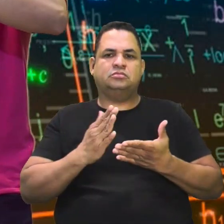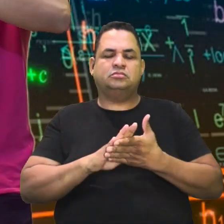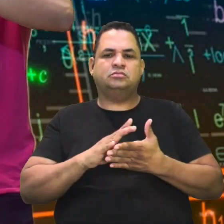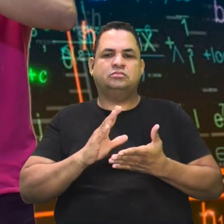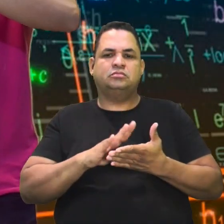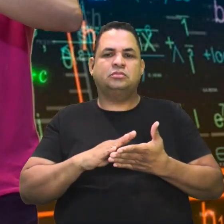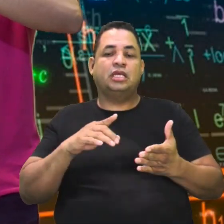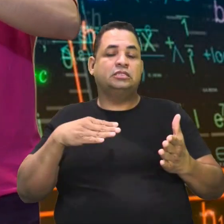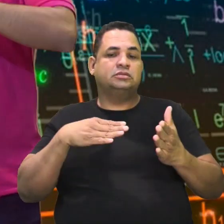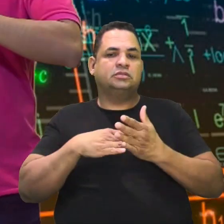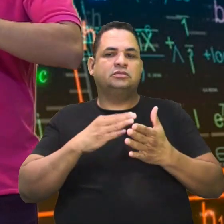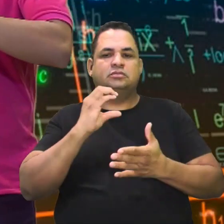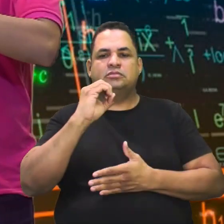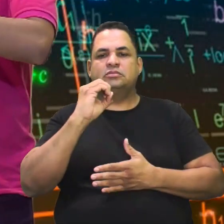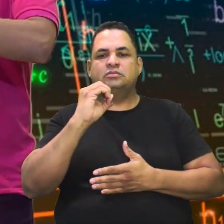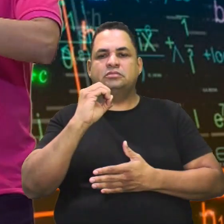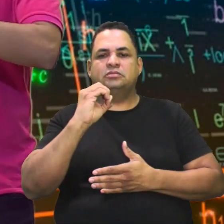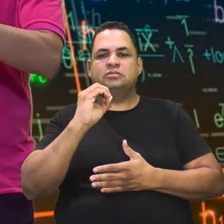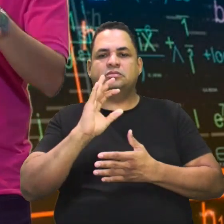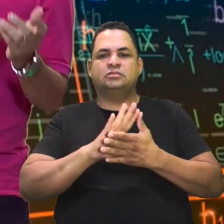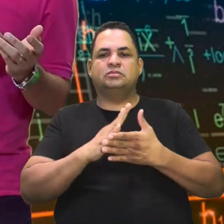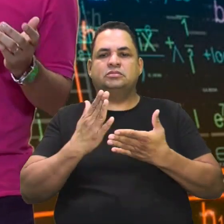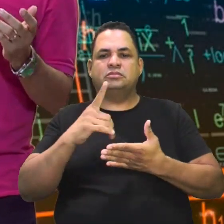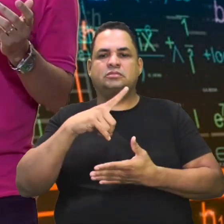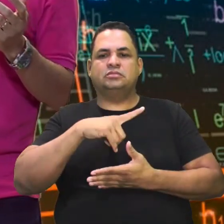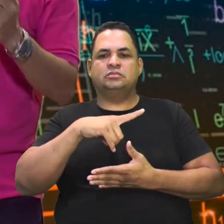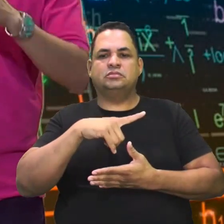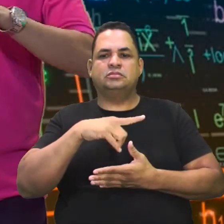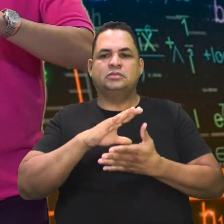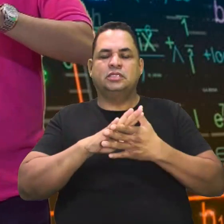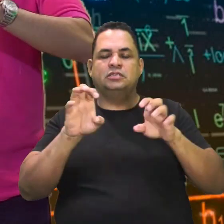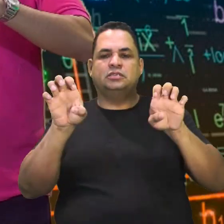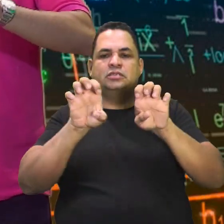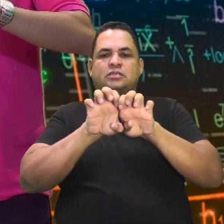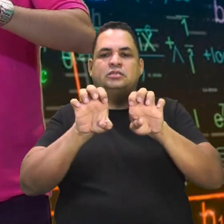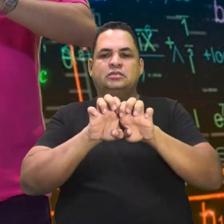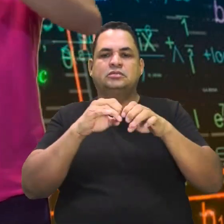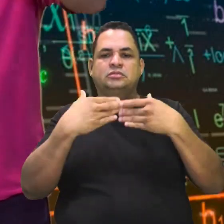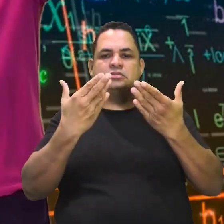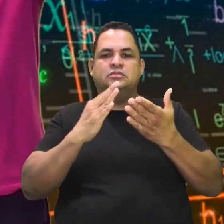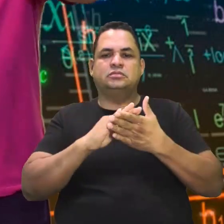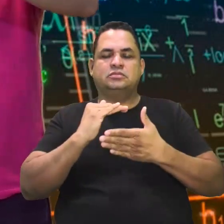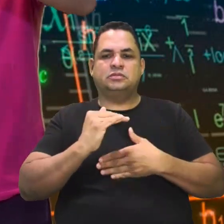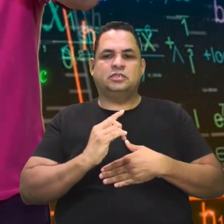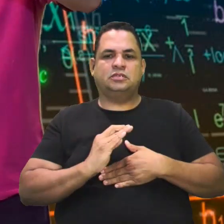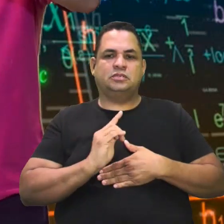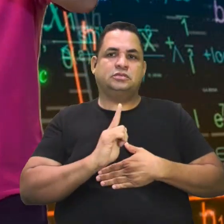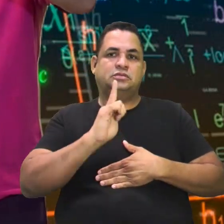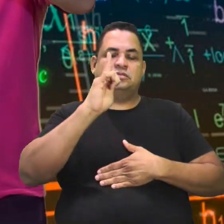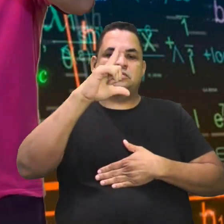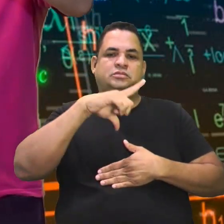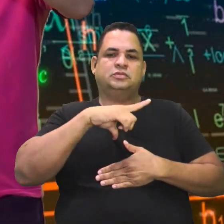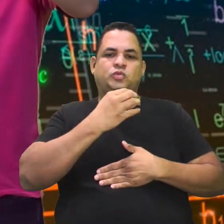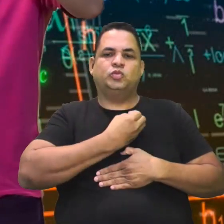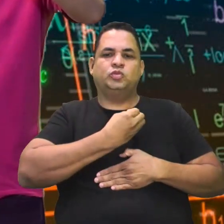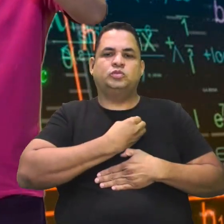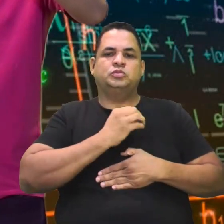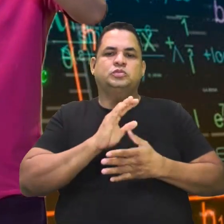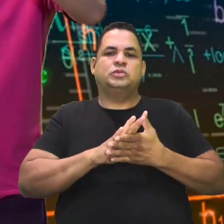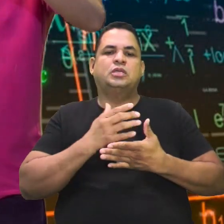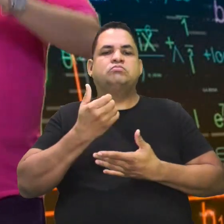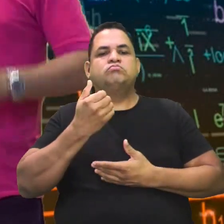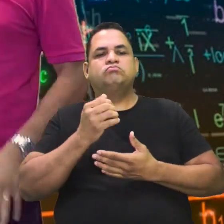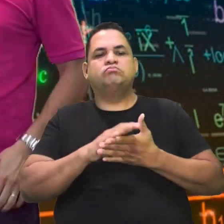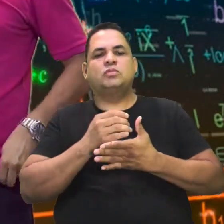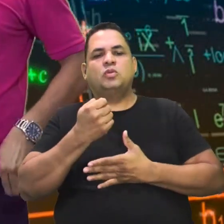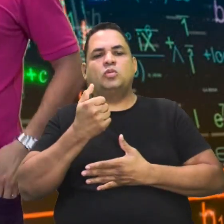tem uns que dá zero. Quando a média dá certinha com o que tem na equação, então dá zero. Aí para cima tem os valores para baixo. São quase que repetidos os